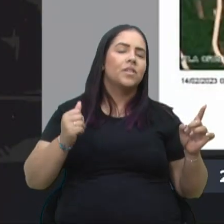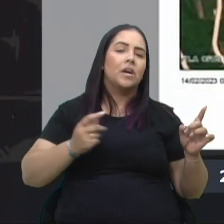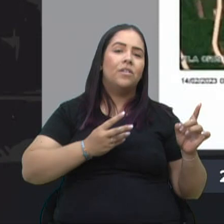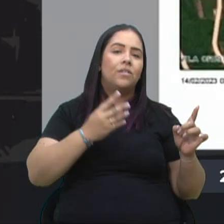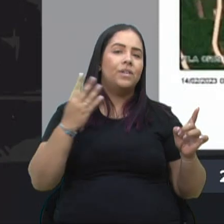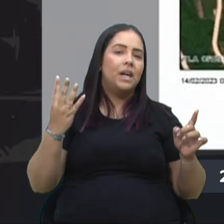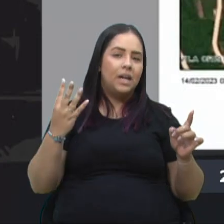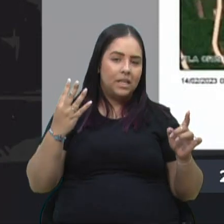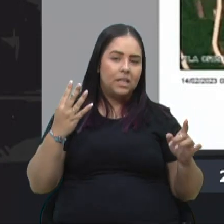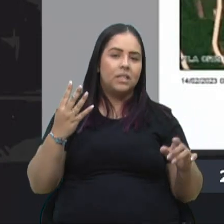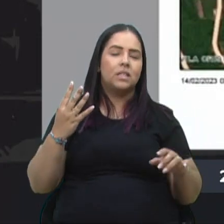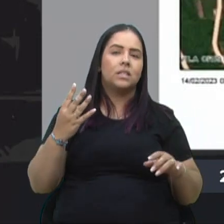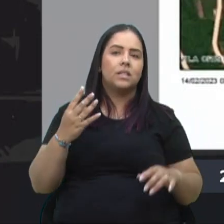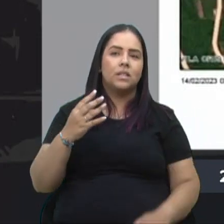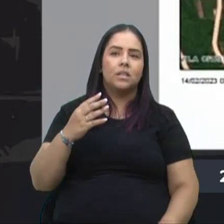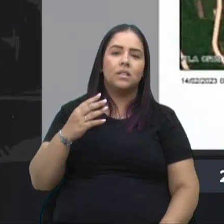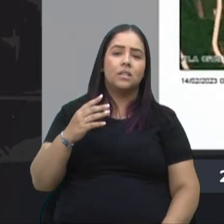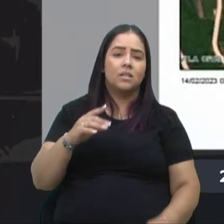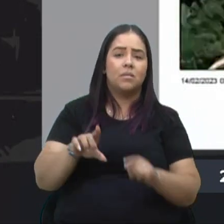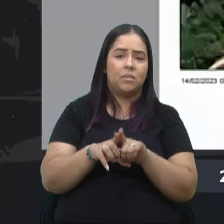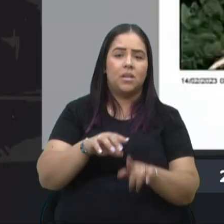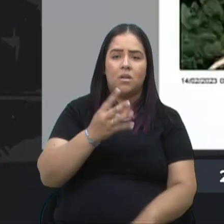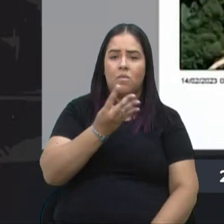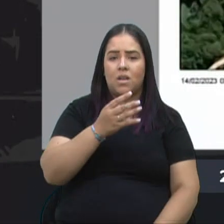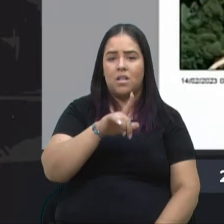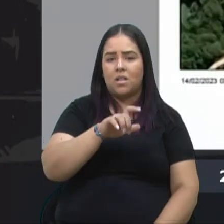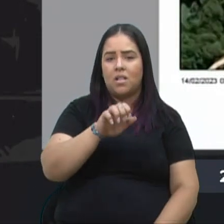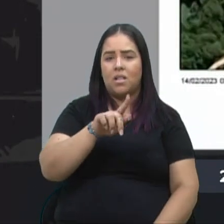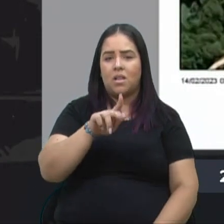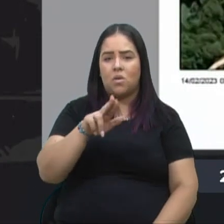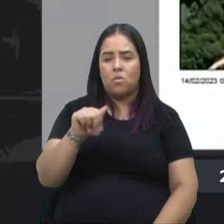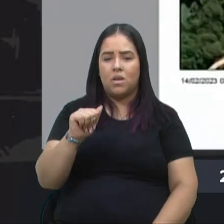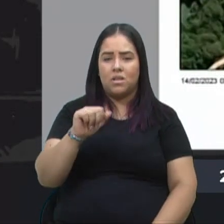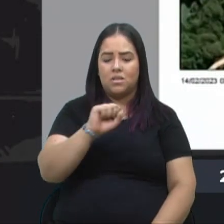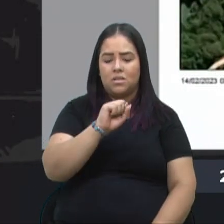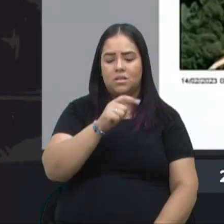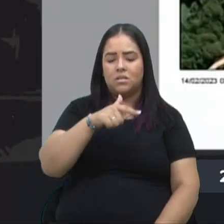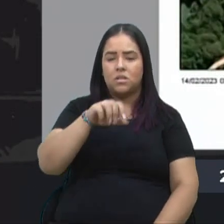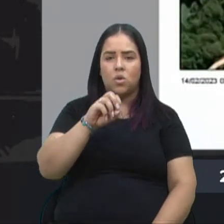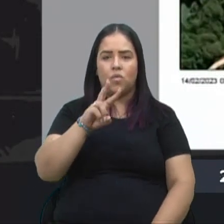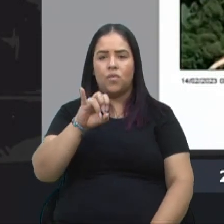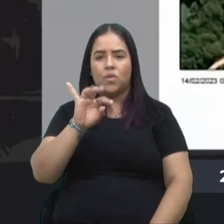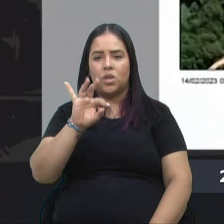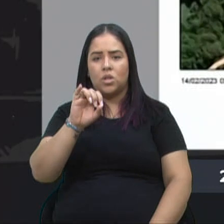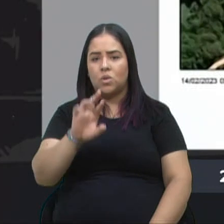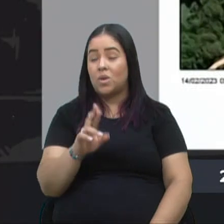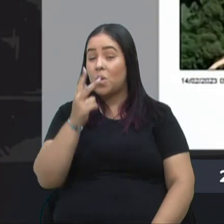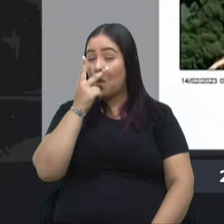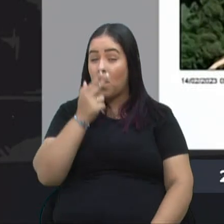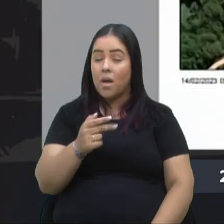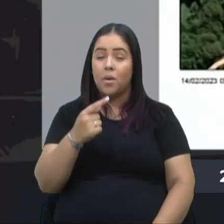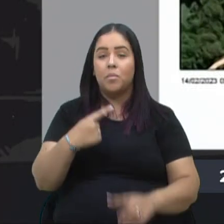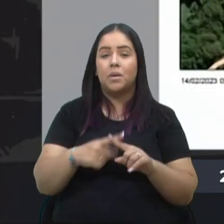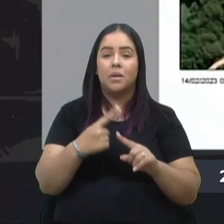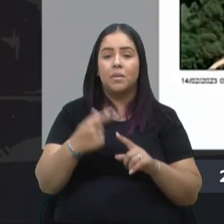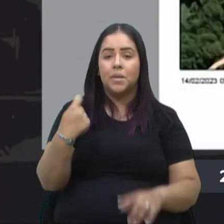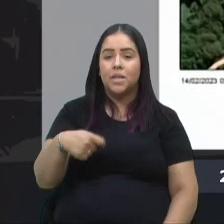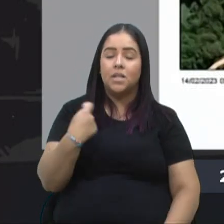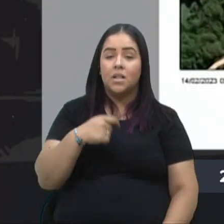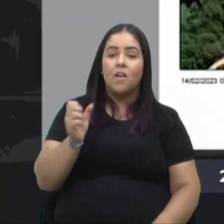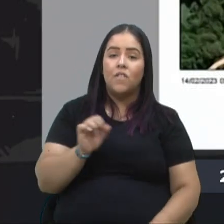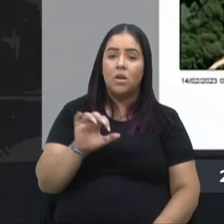lá em São Vitor na quarta leva as situações Bem igual a essa que o município reconheça elas como